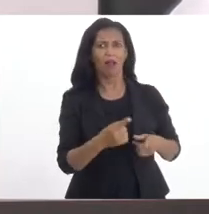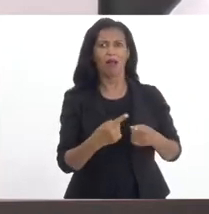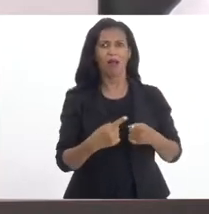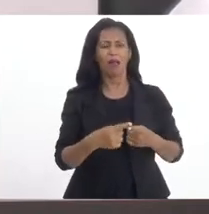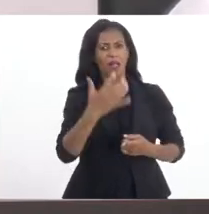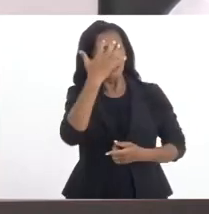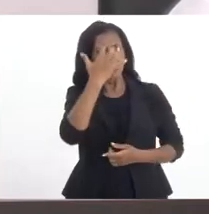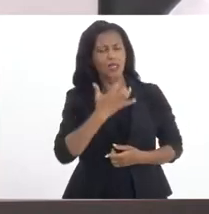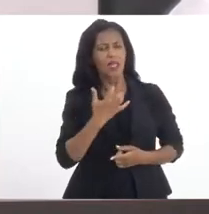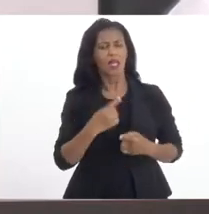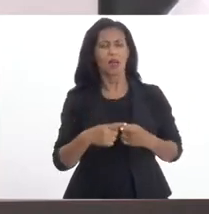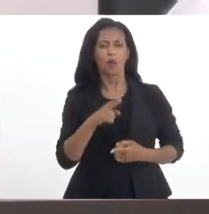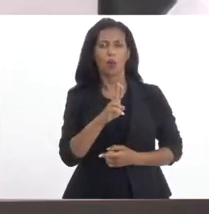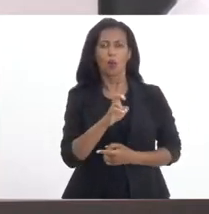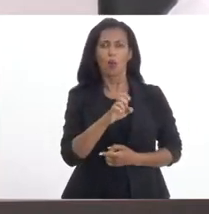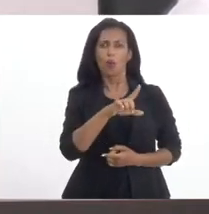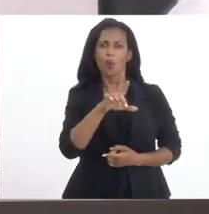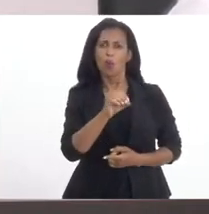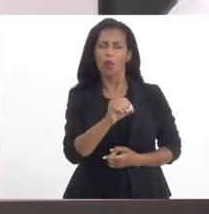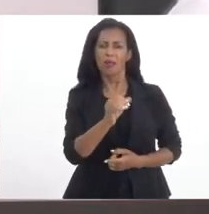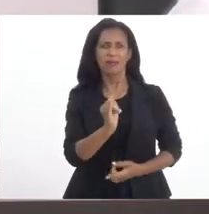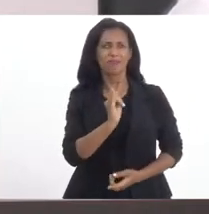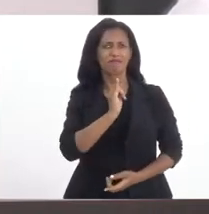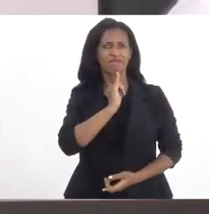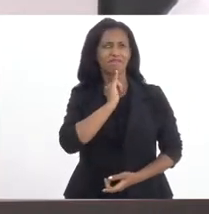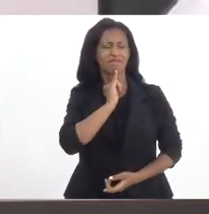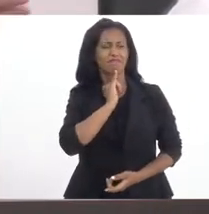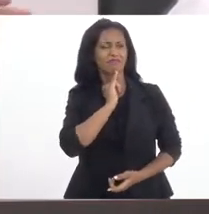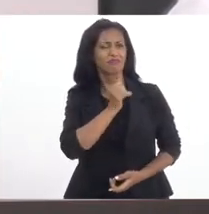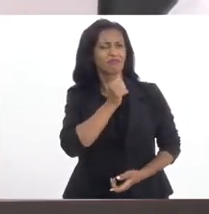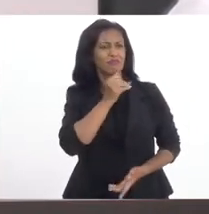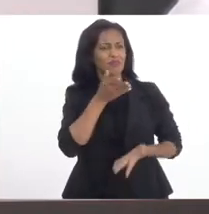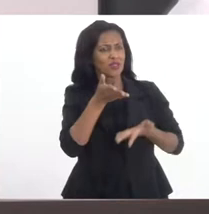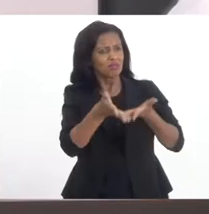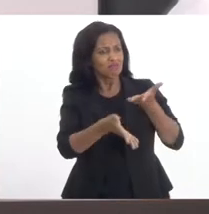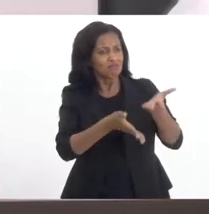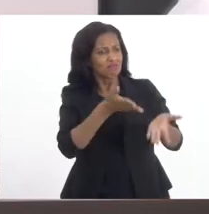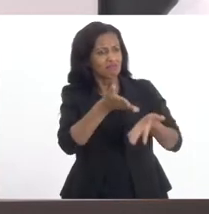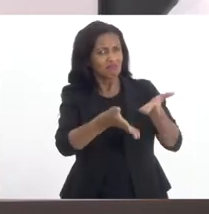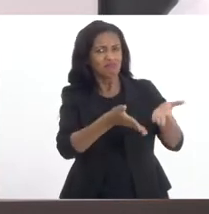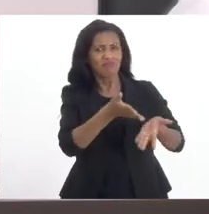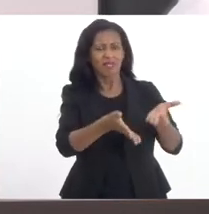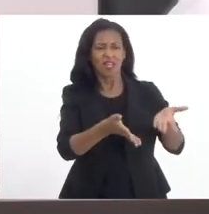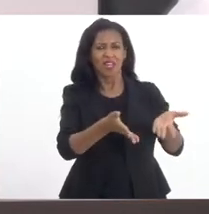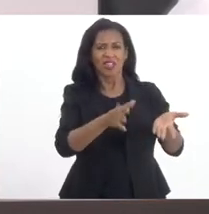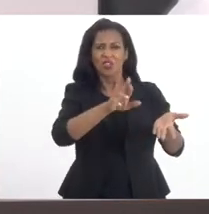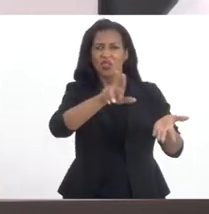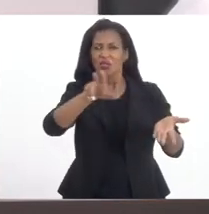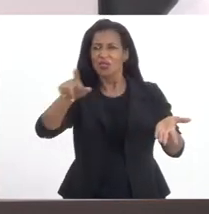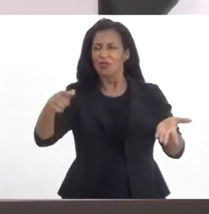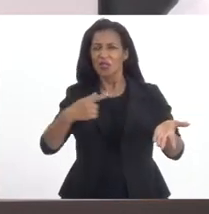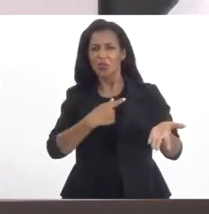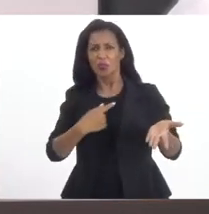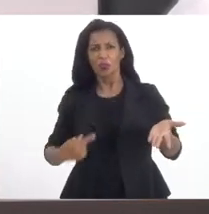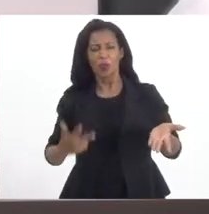a UESO, infelizmente, vem sendo tratada ao longo de diferentes governos como uma